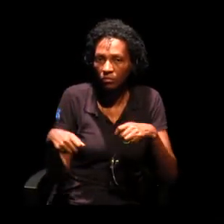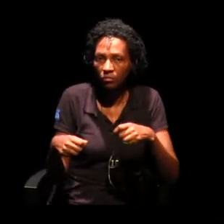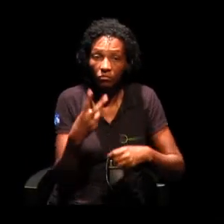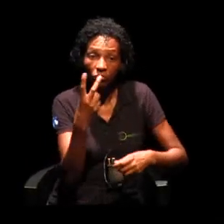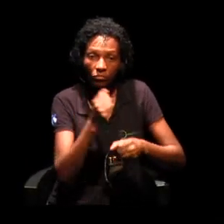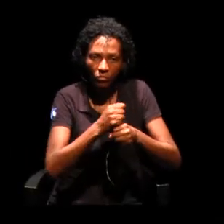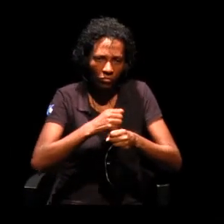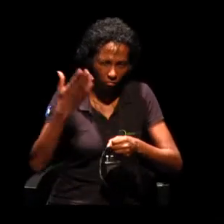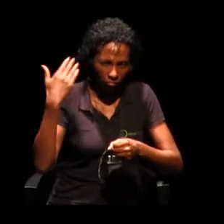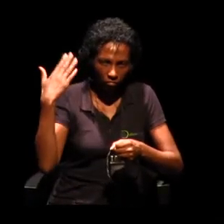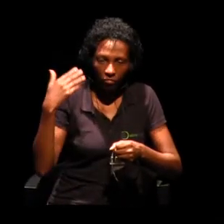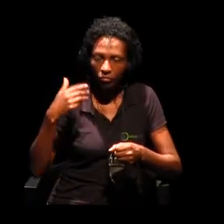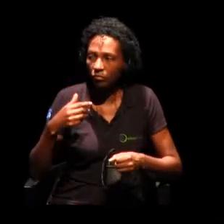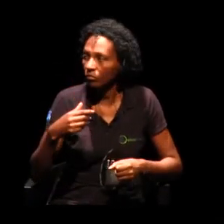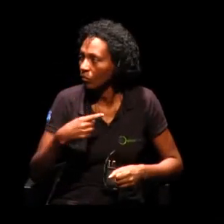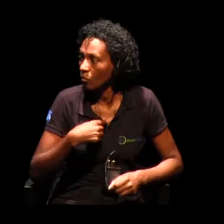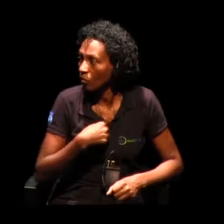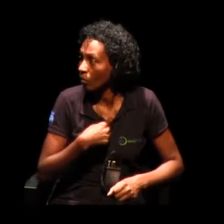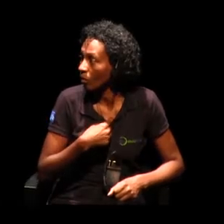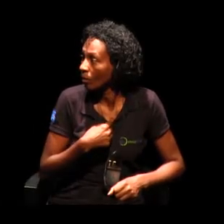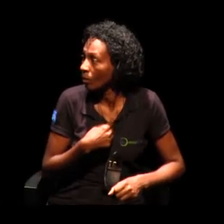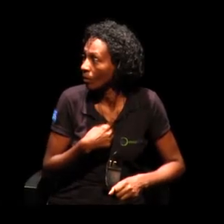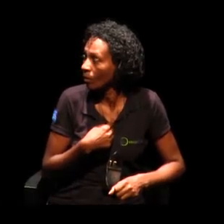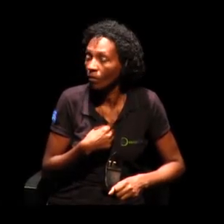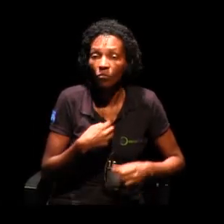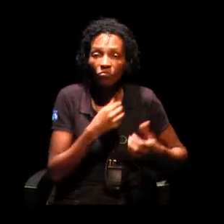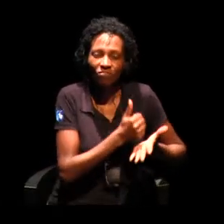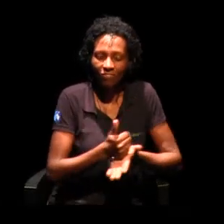Há 2 anos atrás, eu